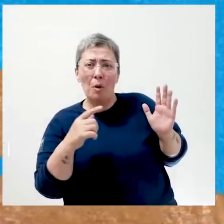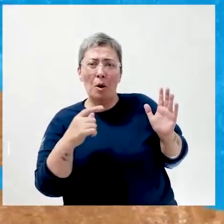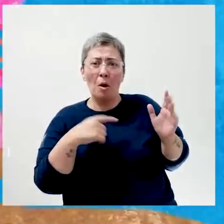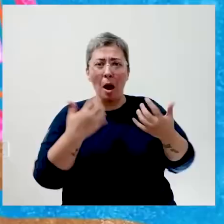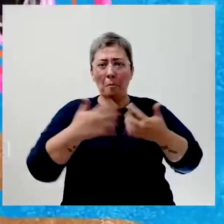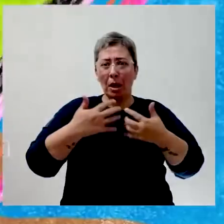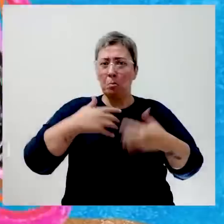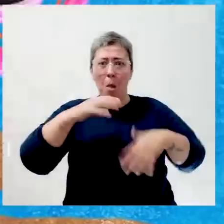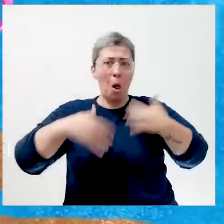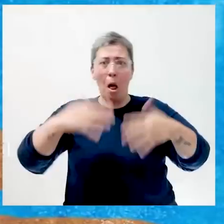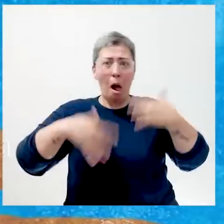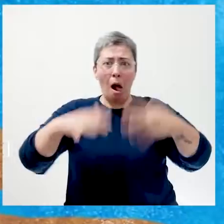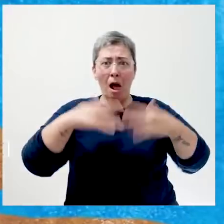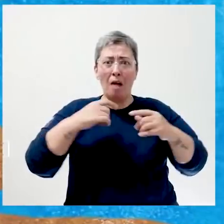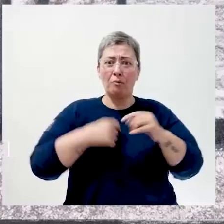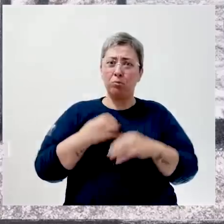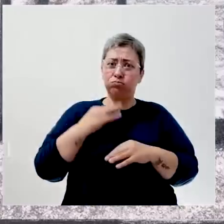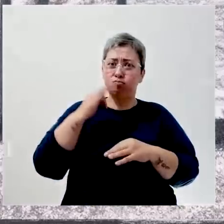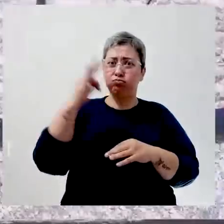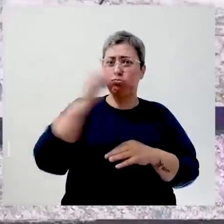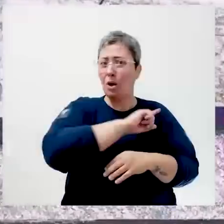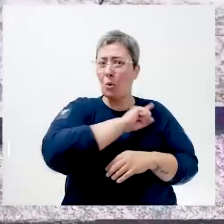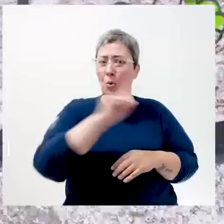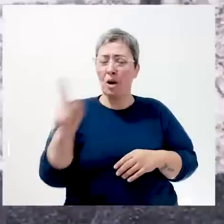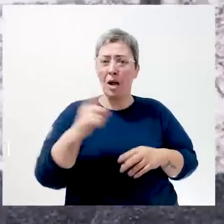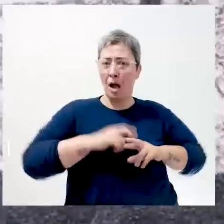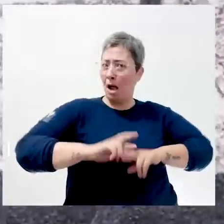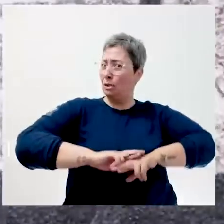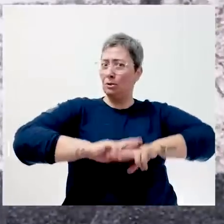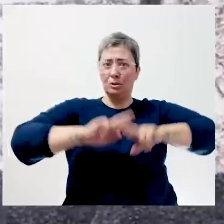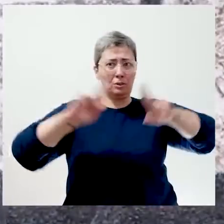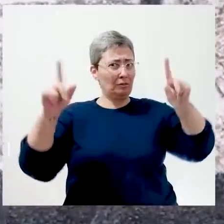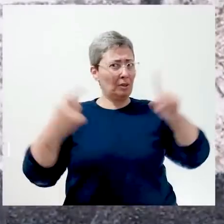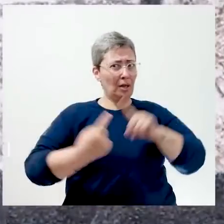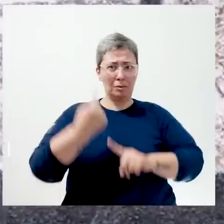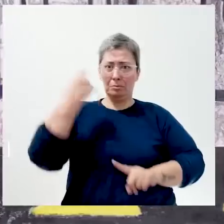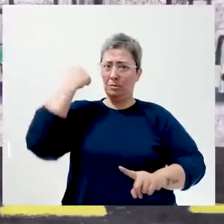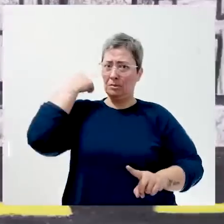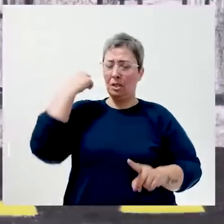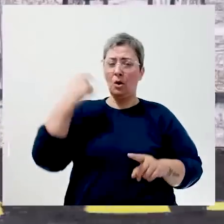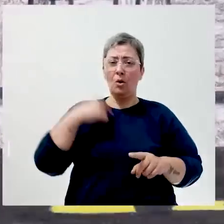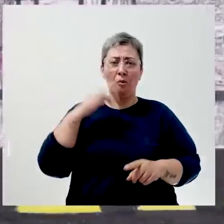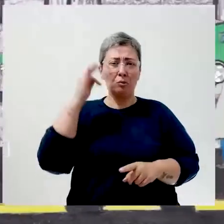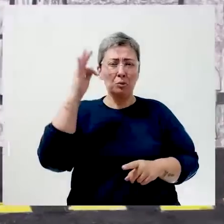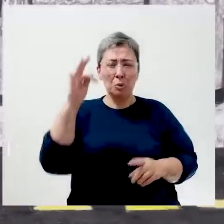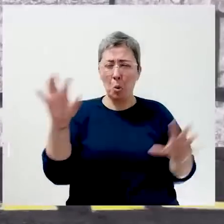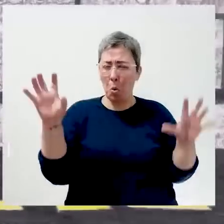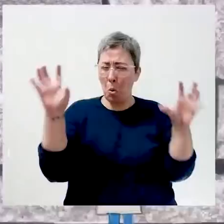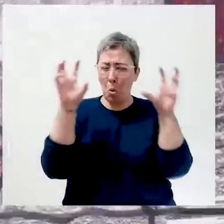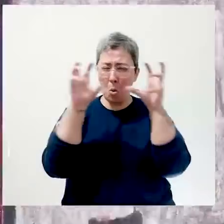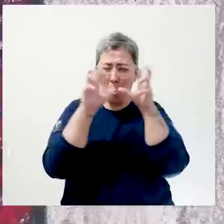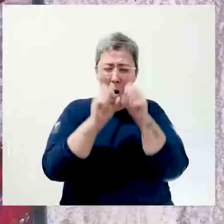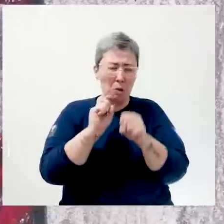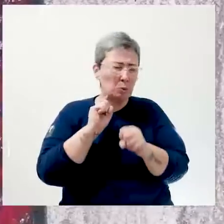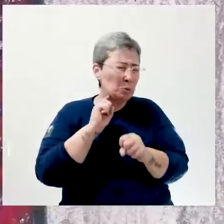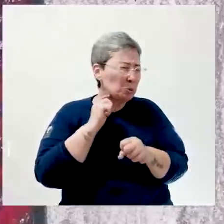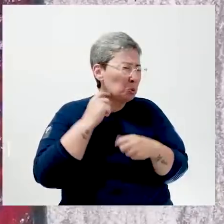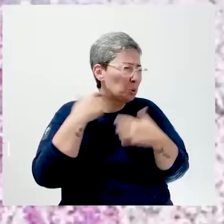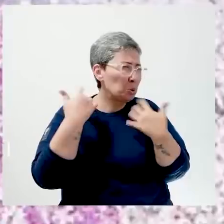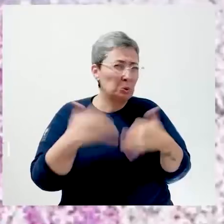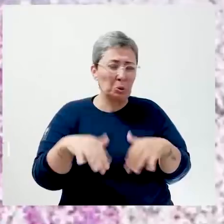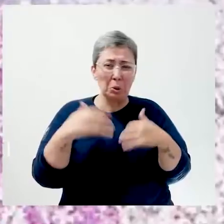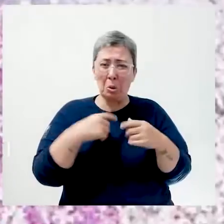se descontrolou e foi direto para o futuro, que era bem diferente do passado. O futuro era escuro, tinha muita